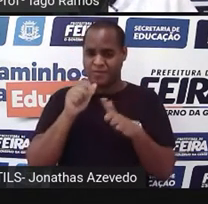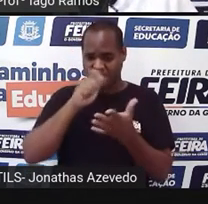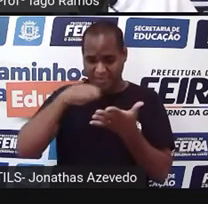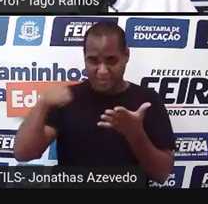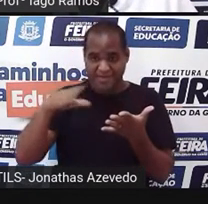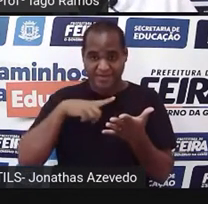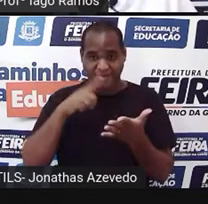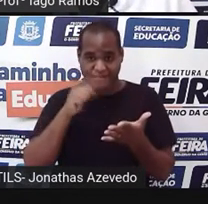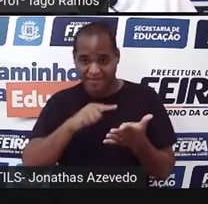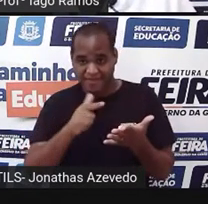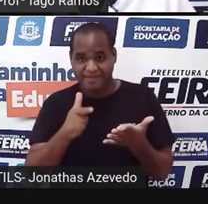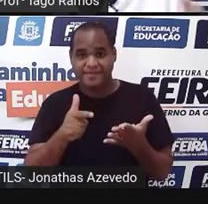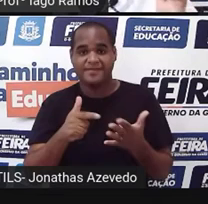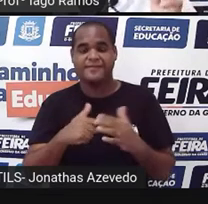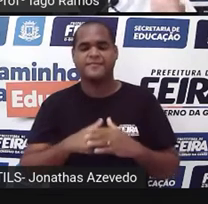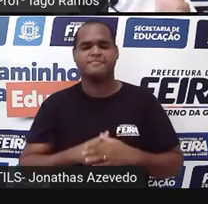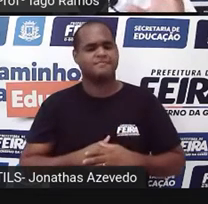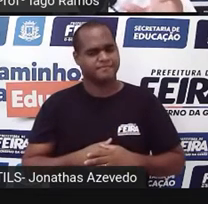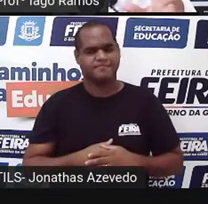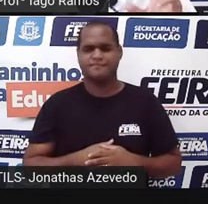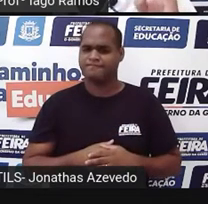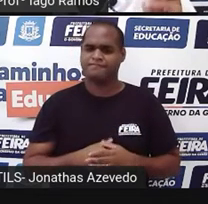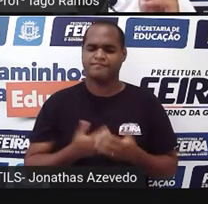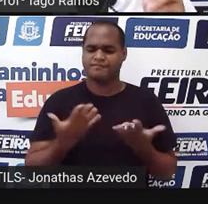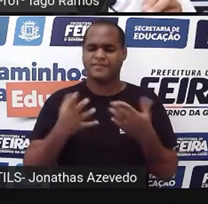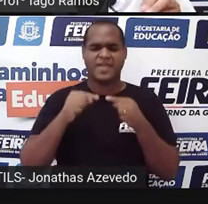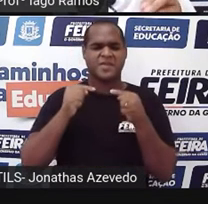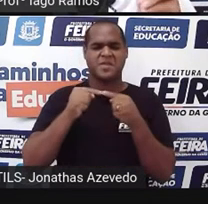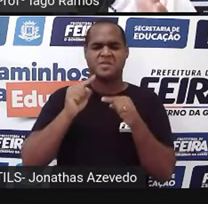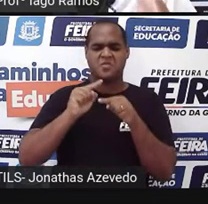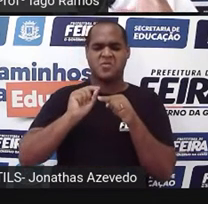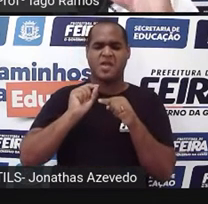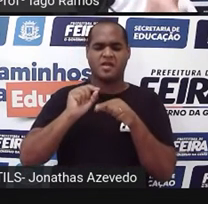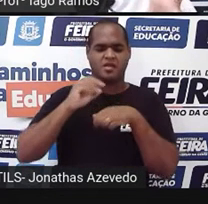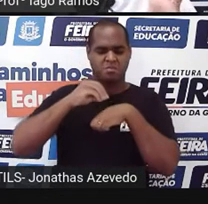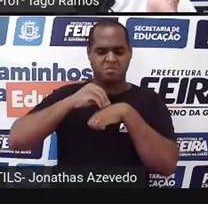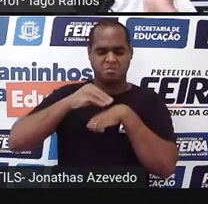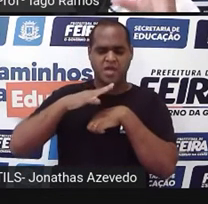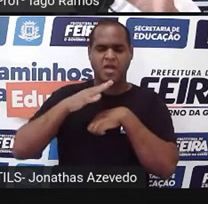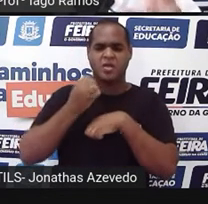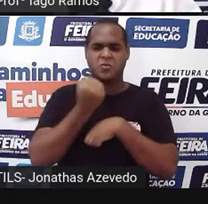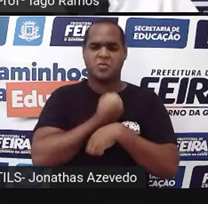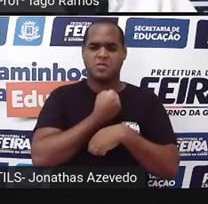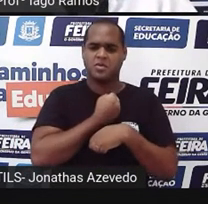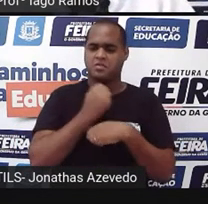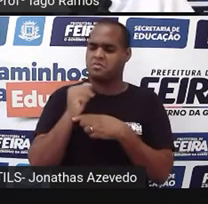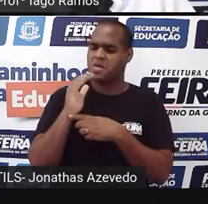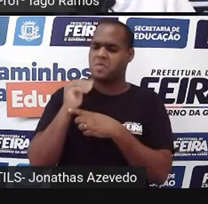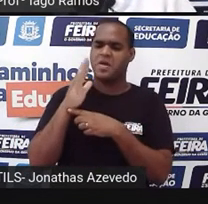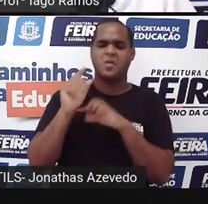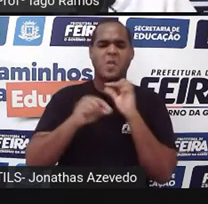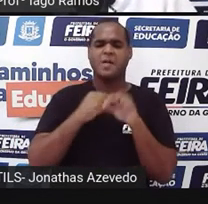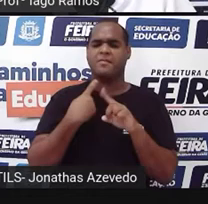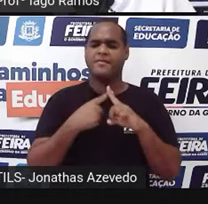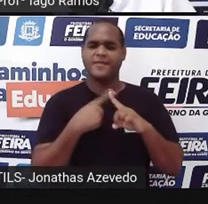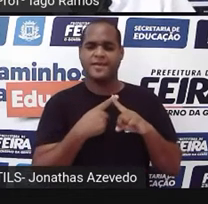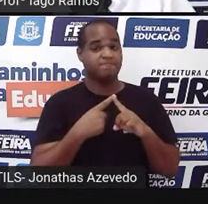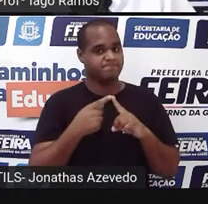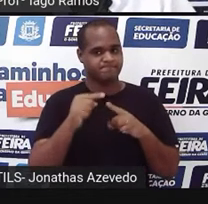escrever né porque que eu tô trazendo Essa Ideia de um número muito grande já já vocês vão entender